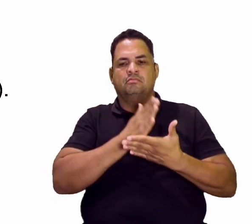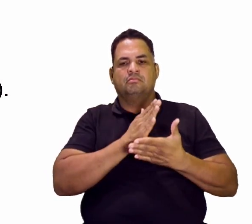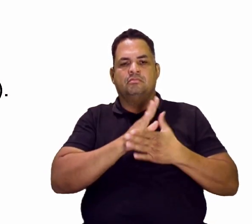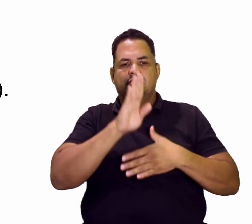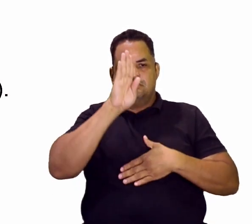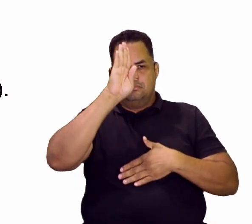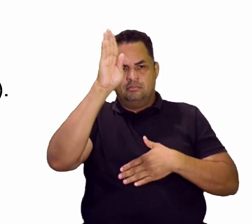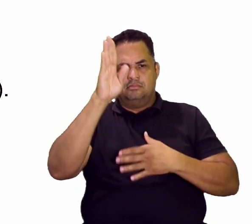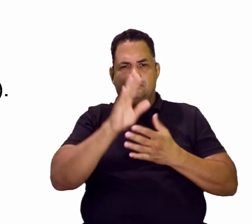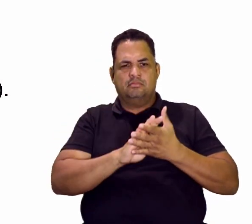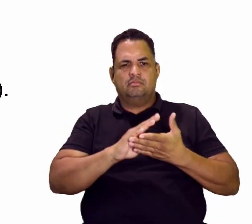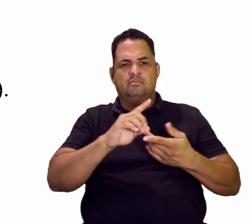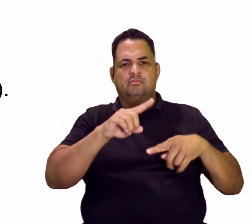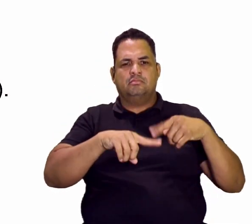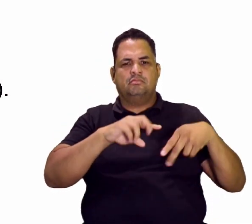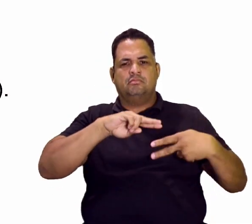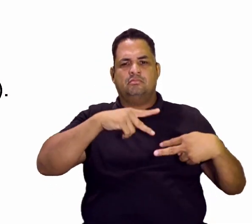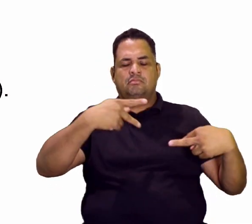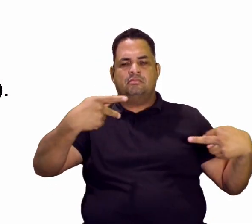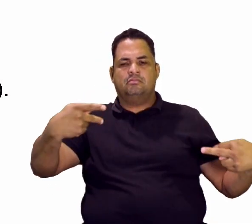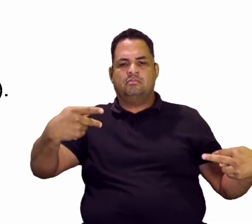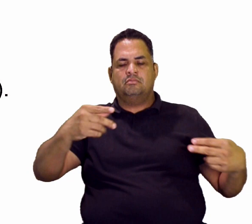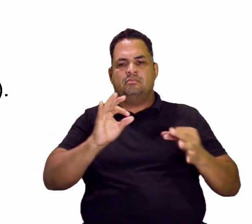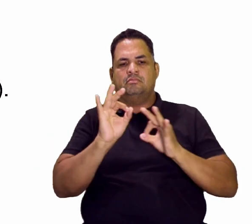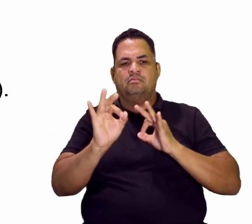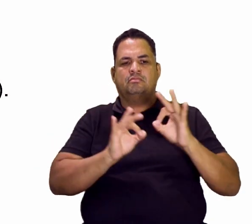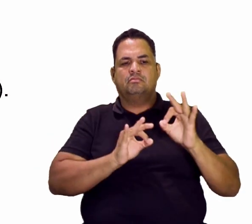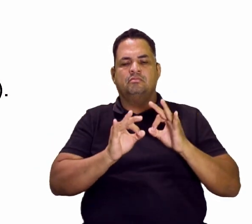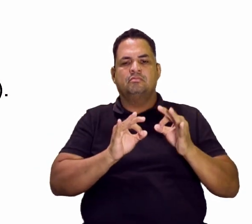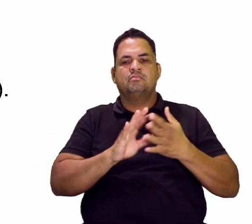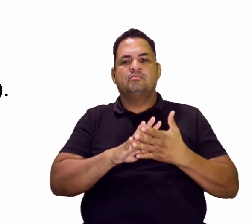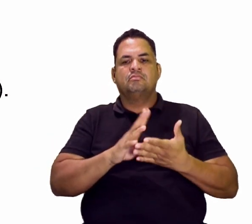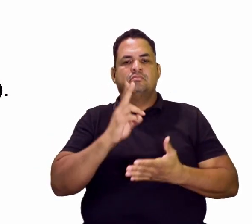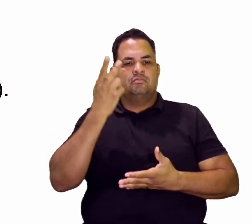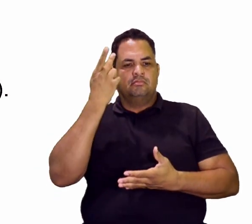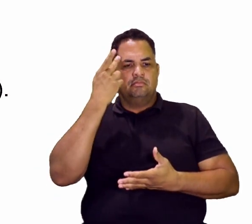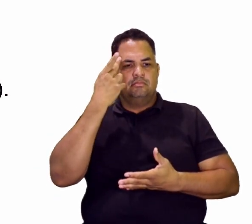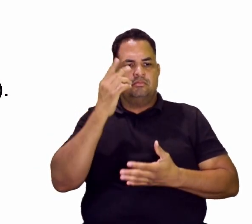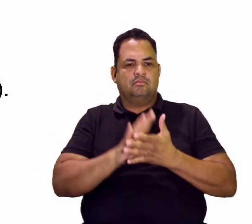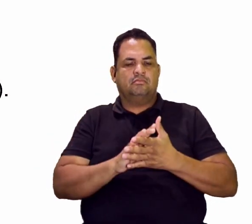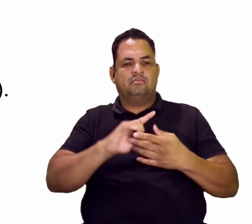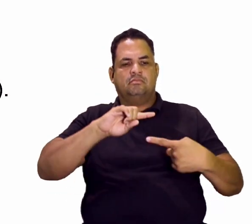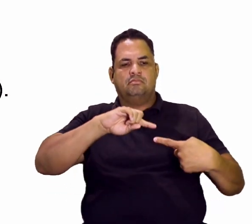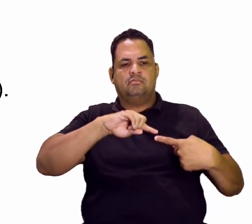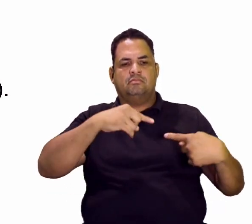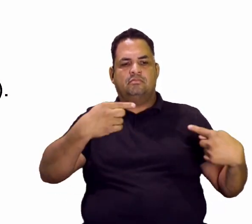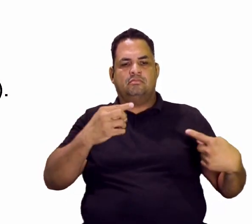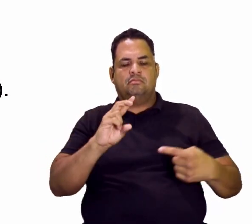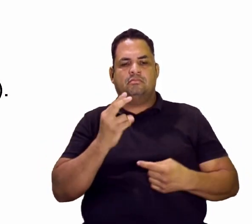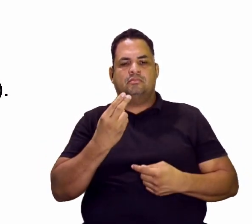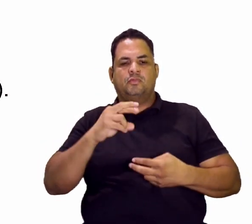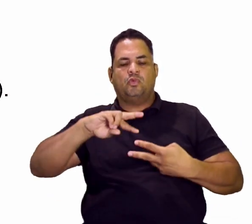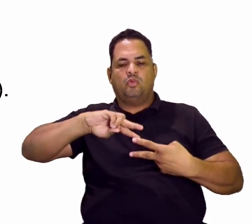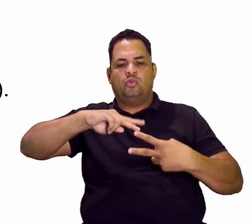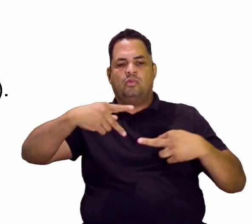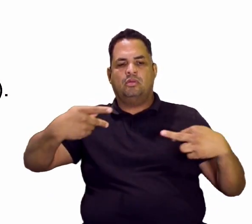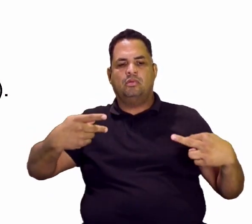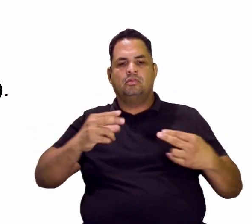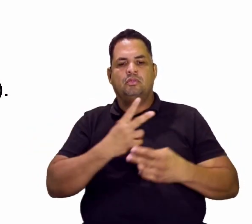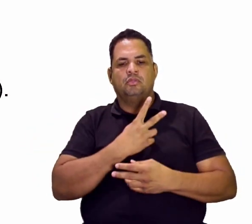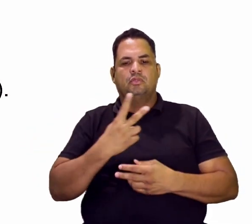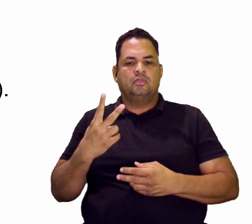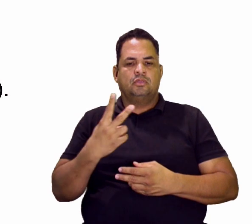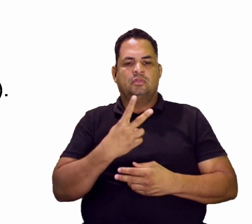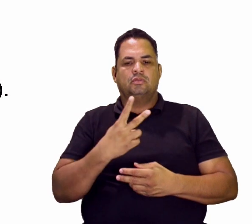partes principais: o material genético, que é normalmente de DNA ou RNA, e raramente os dois,